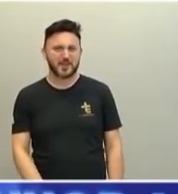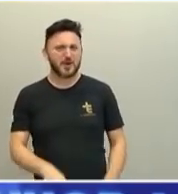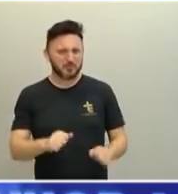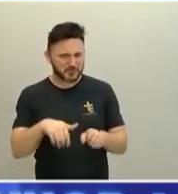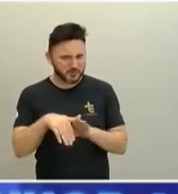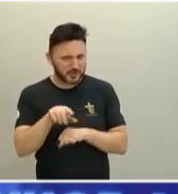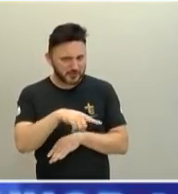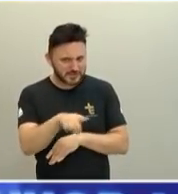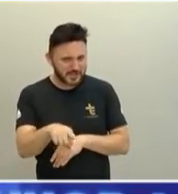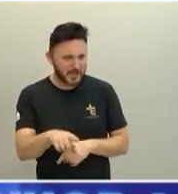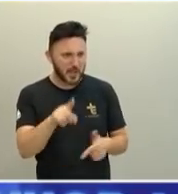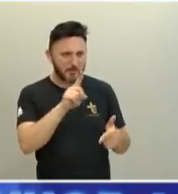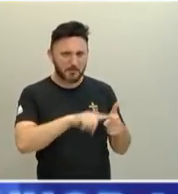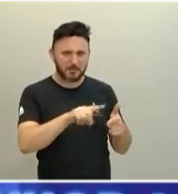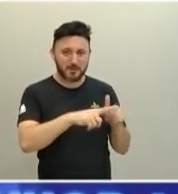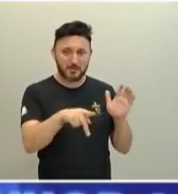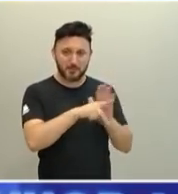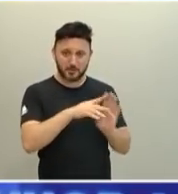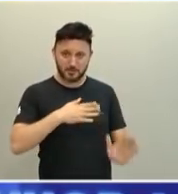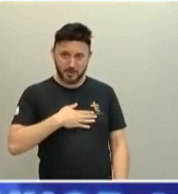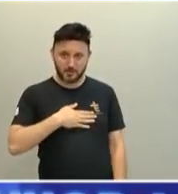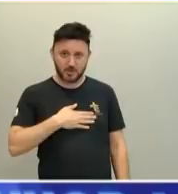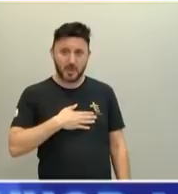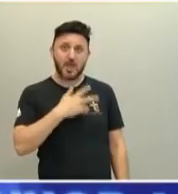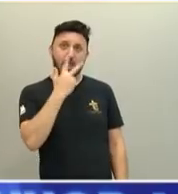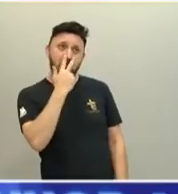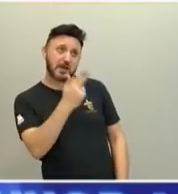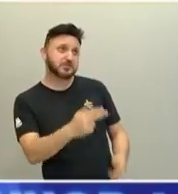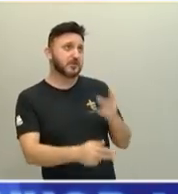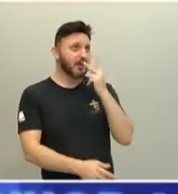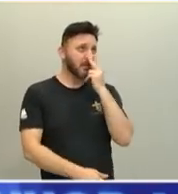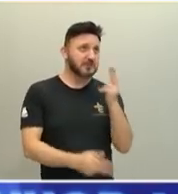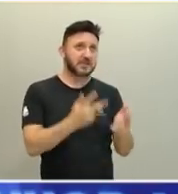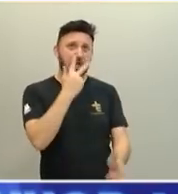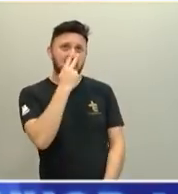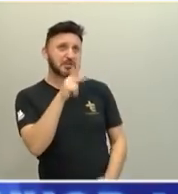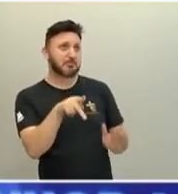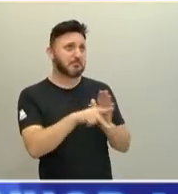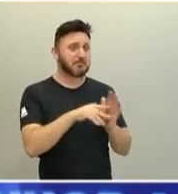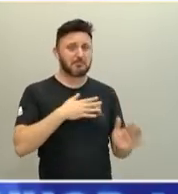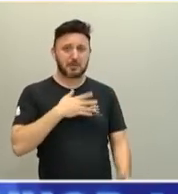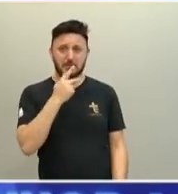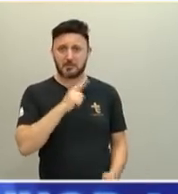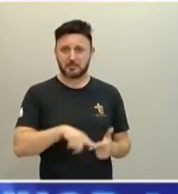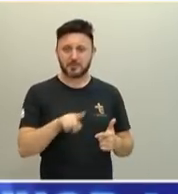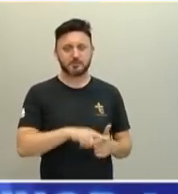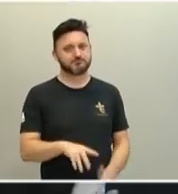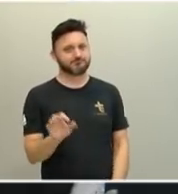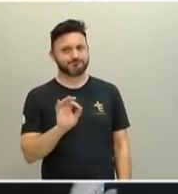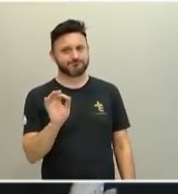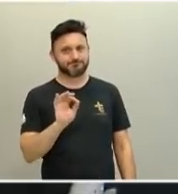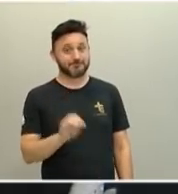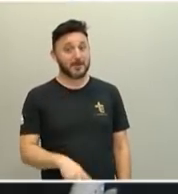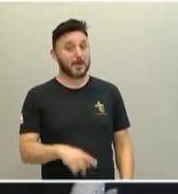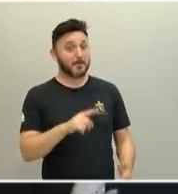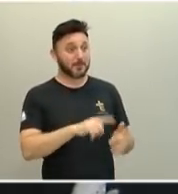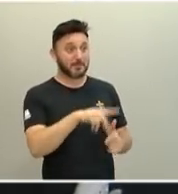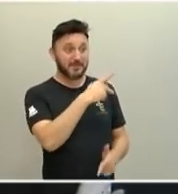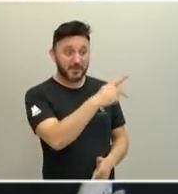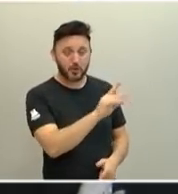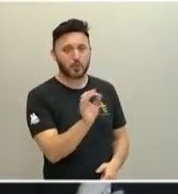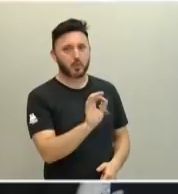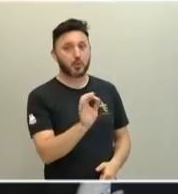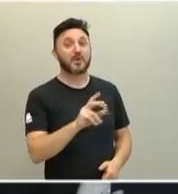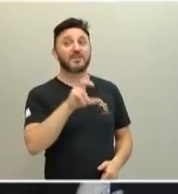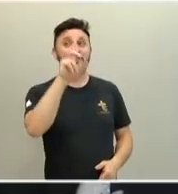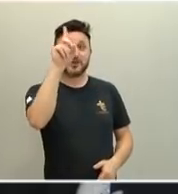seu problema não é o seu problema. O seu problema é você achar que você só tem o seu problema. E você não tem só o seu problema, você também tem um Deus maravilhoso